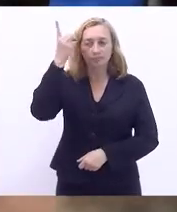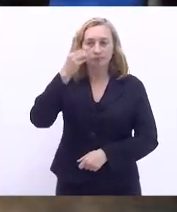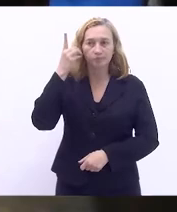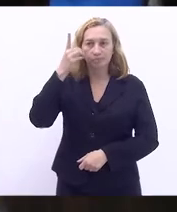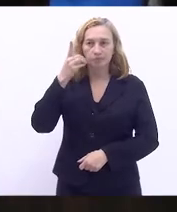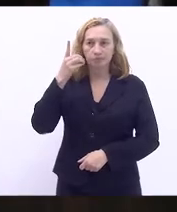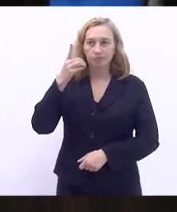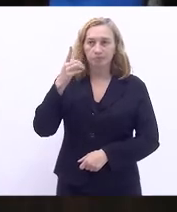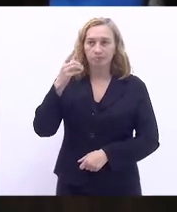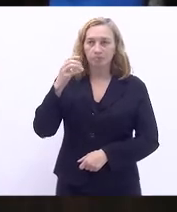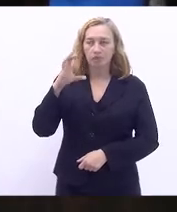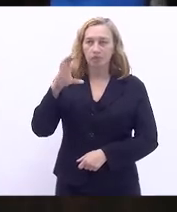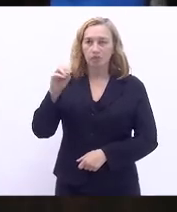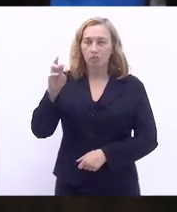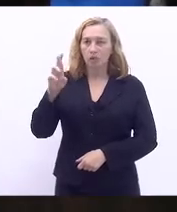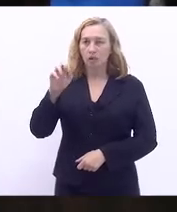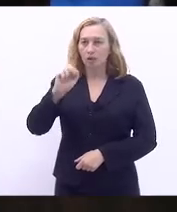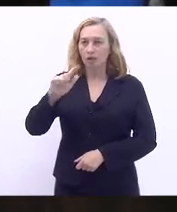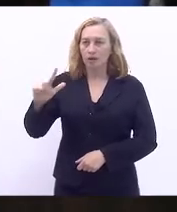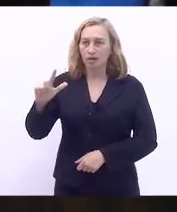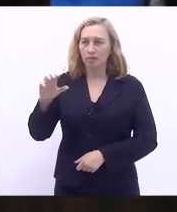Deputado Coronel Salema.